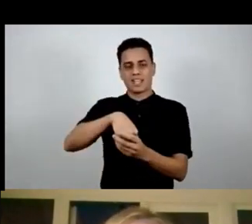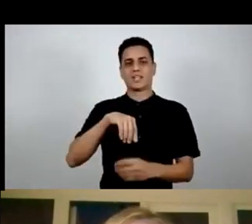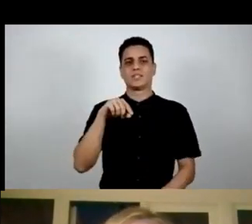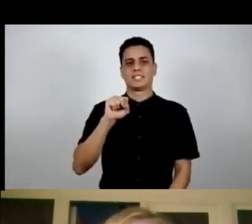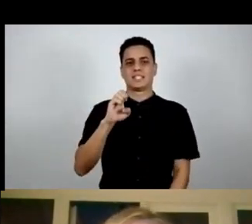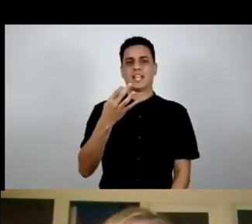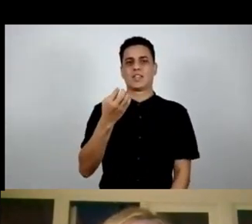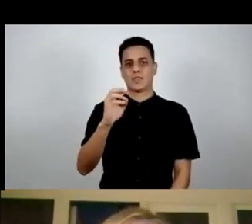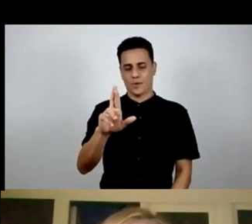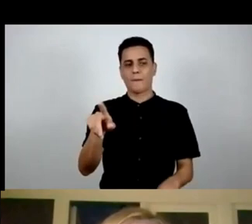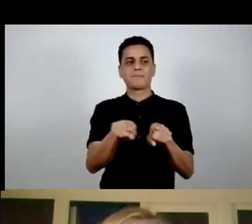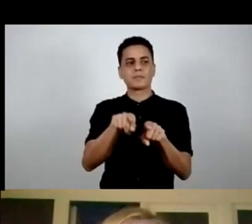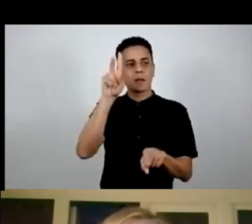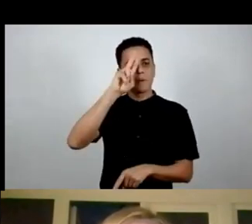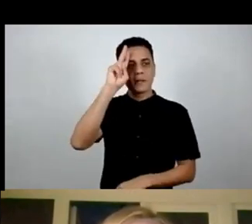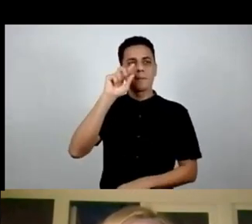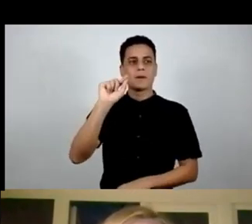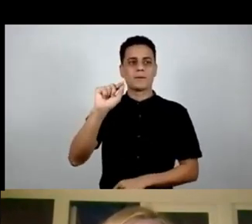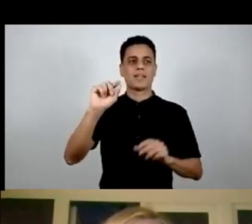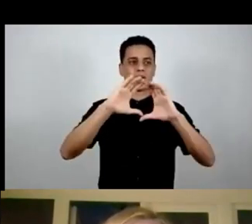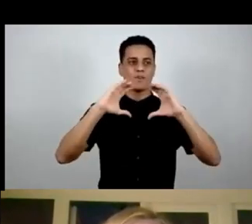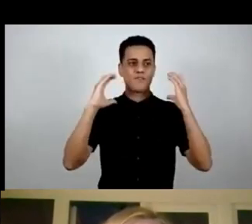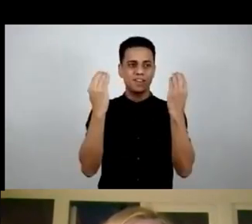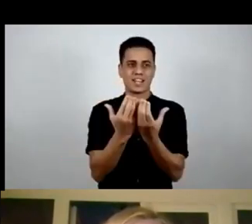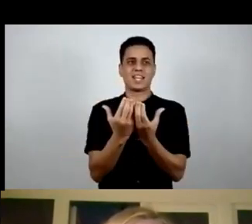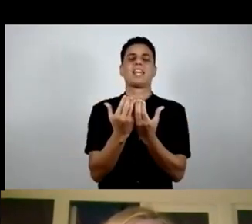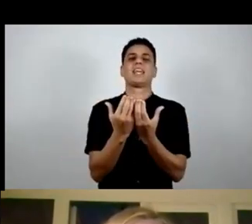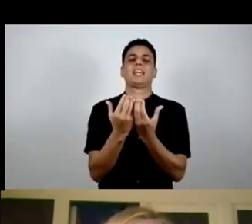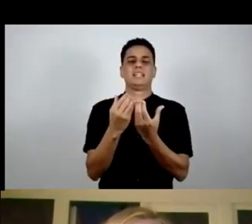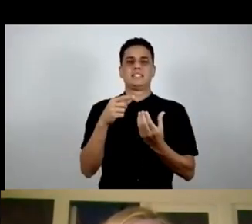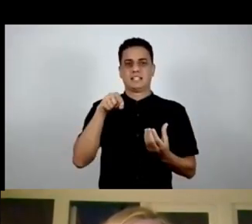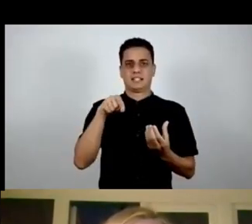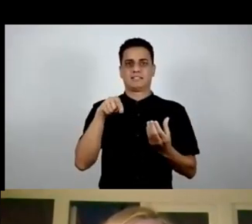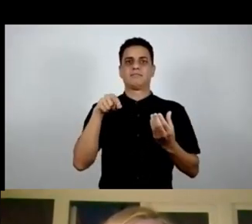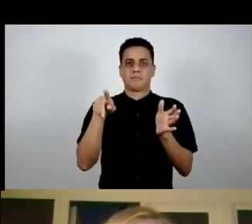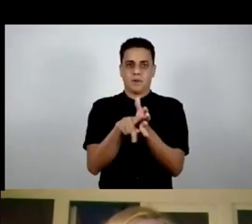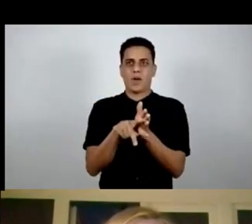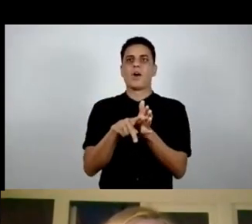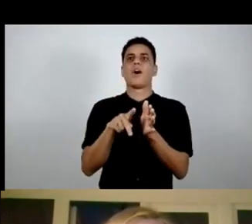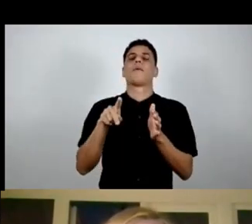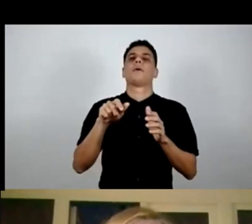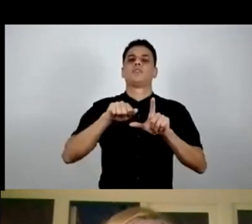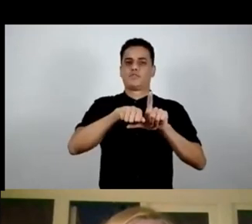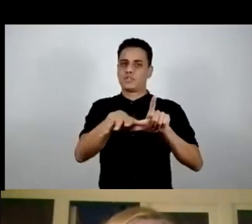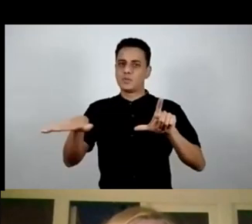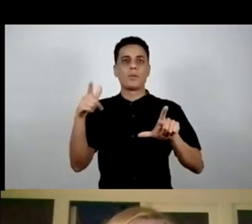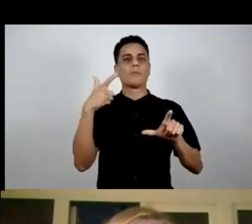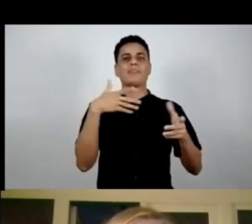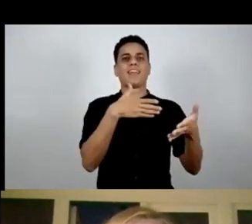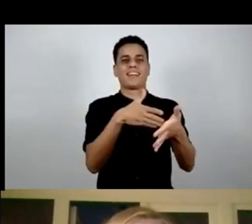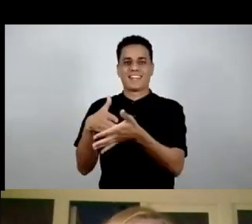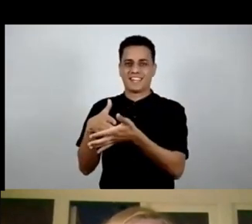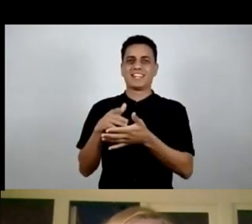que essa série de conferências do Audiovisual Sem Fronteiras, não só, né, Sem Fronteiras, a gente não está falando